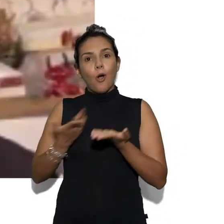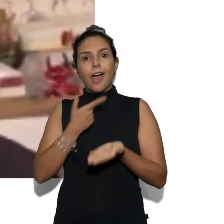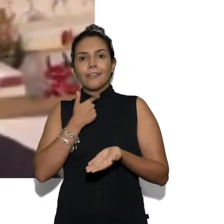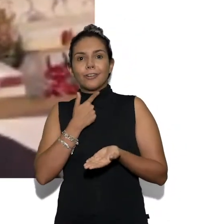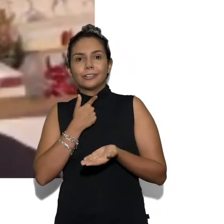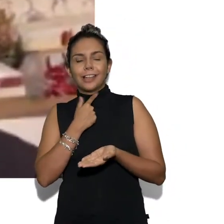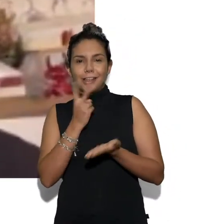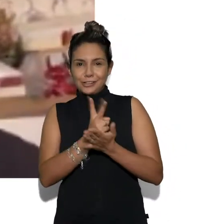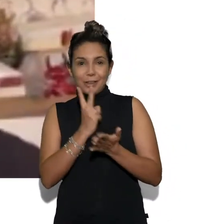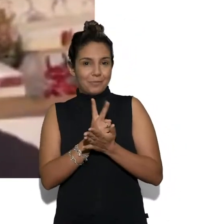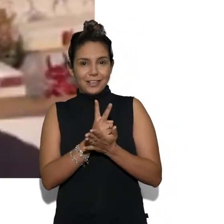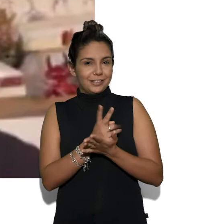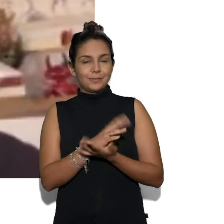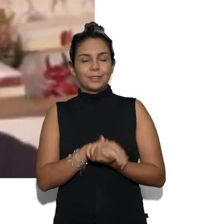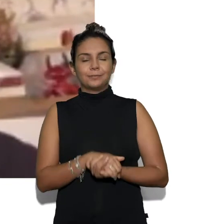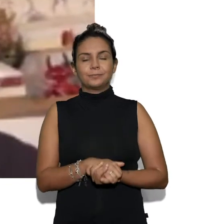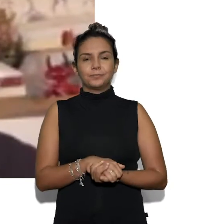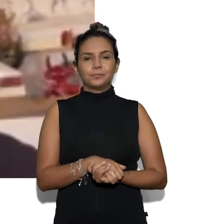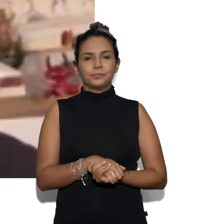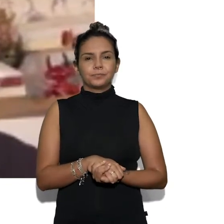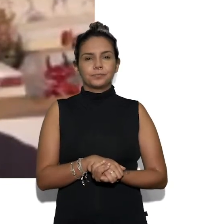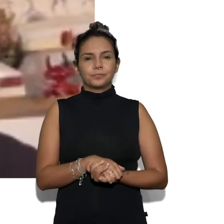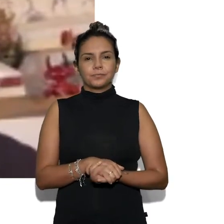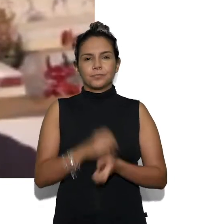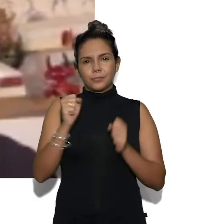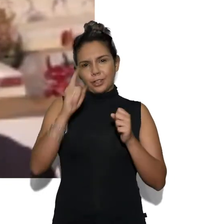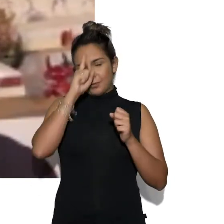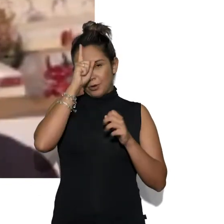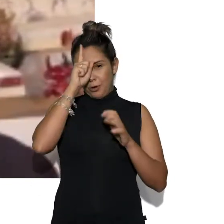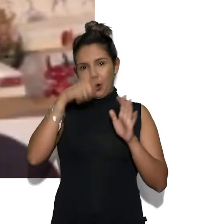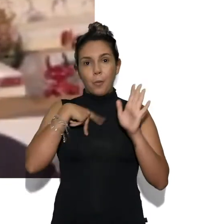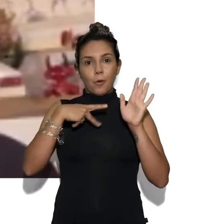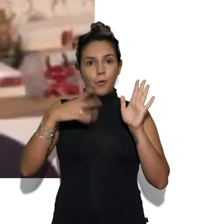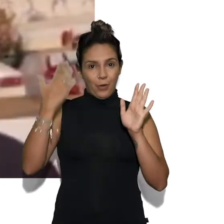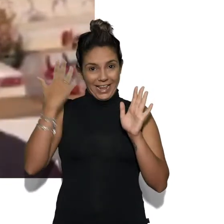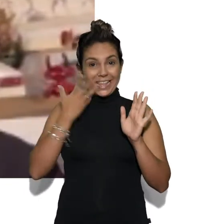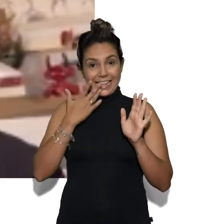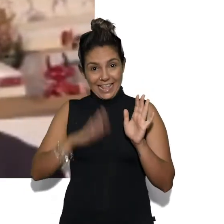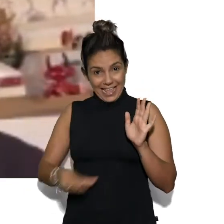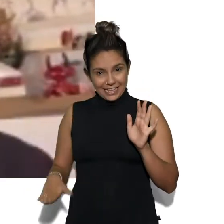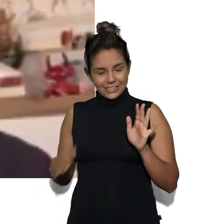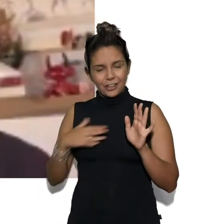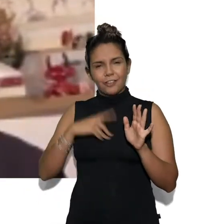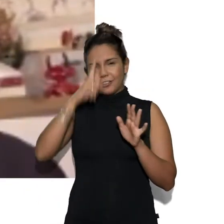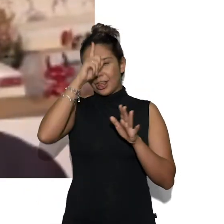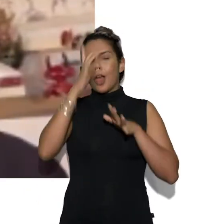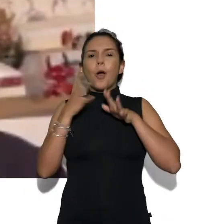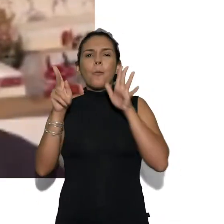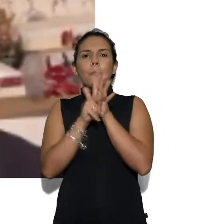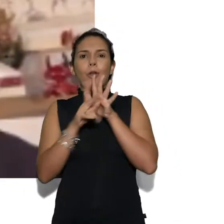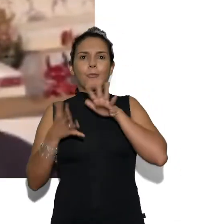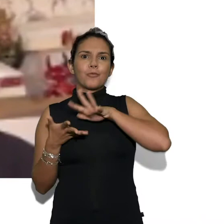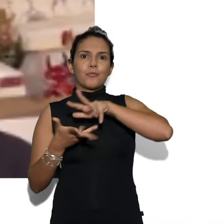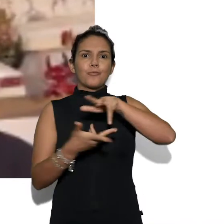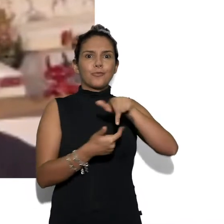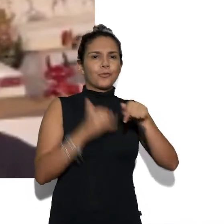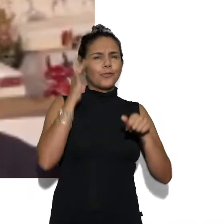a possibilidade de inventar o meu próprio mundo a partir da imaginação